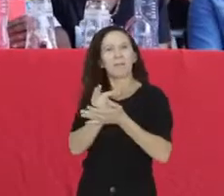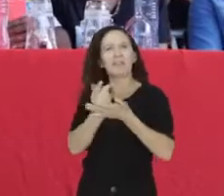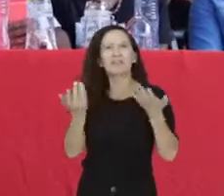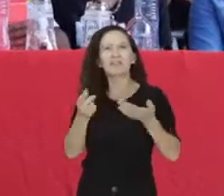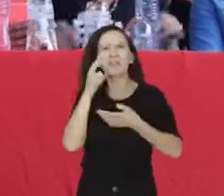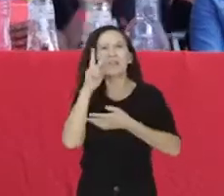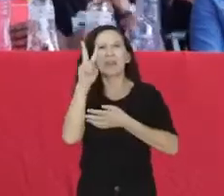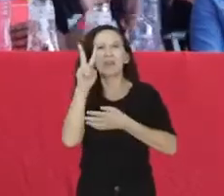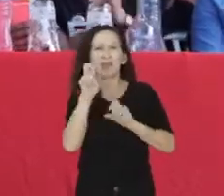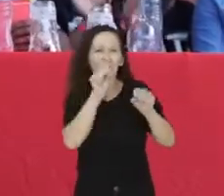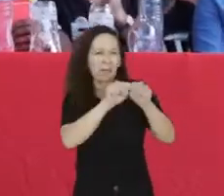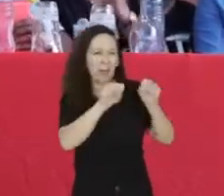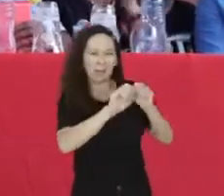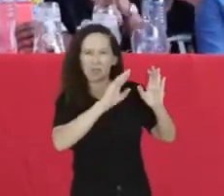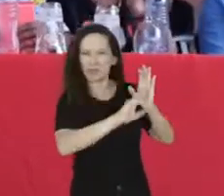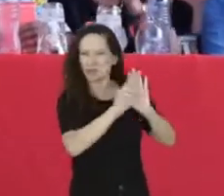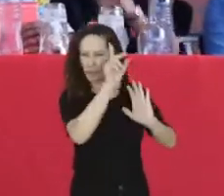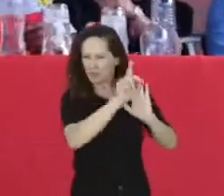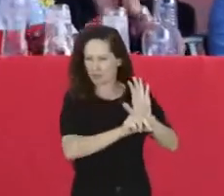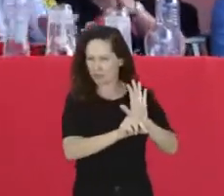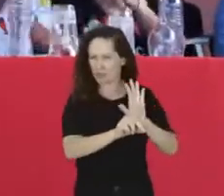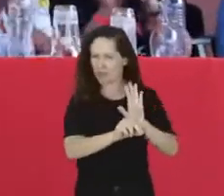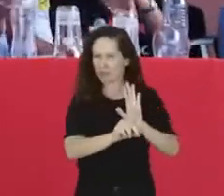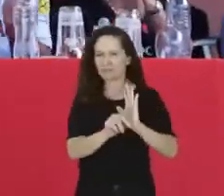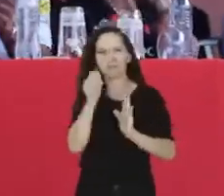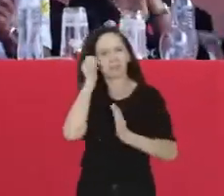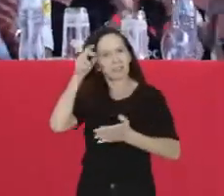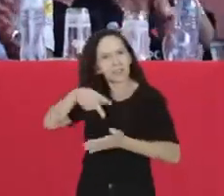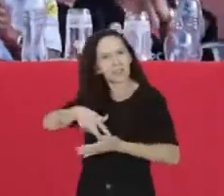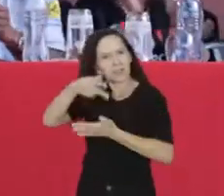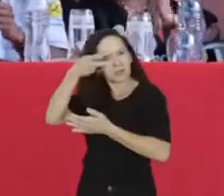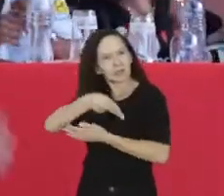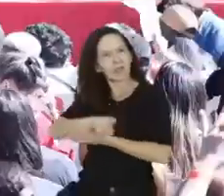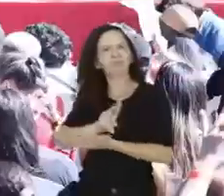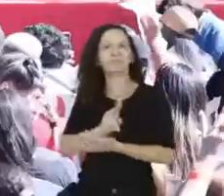retrocessos. Além de todas...